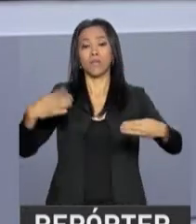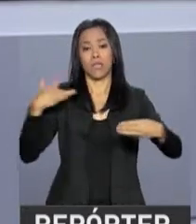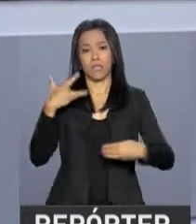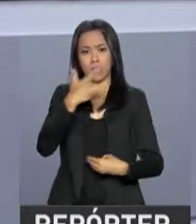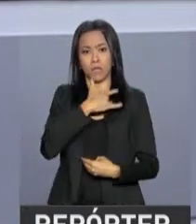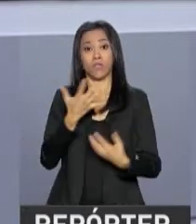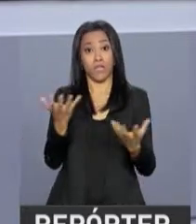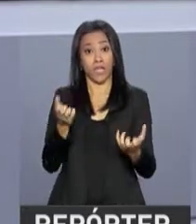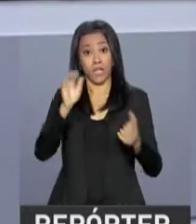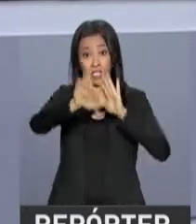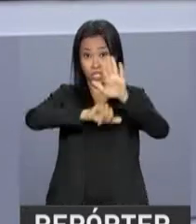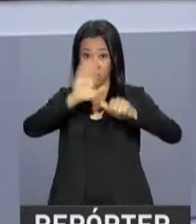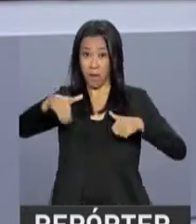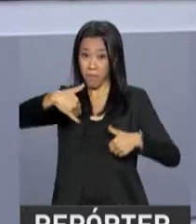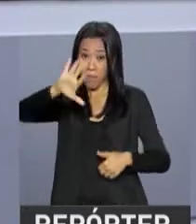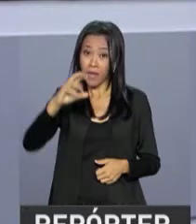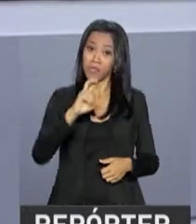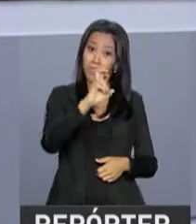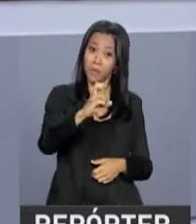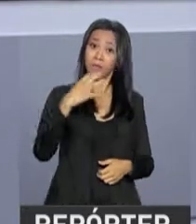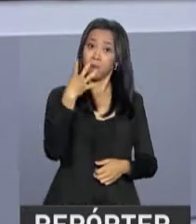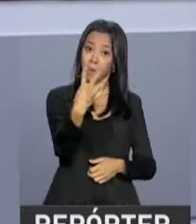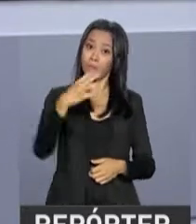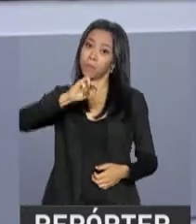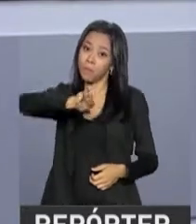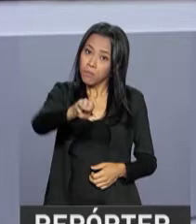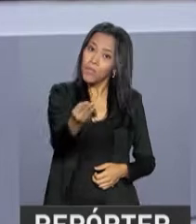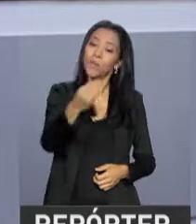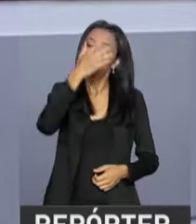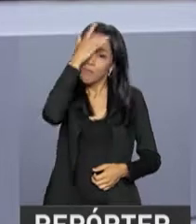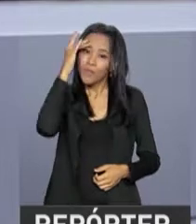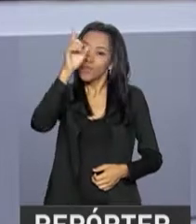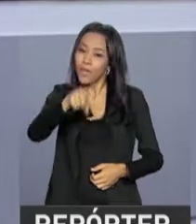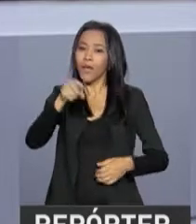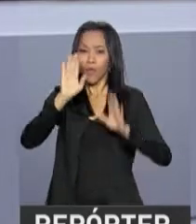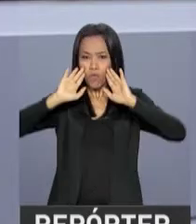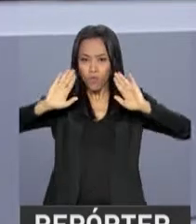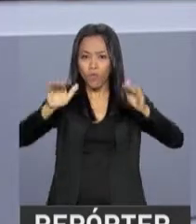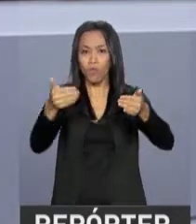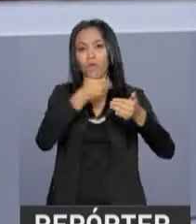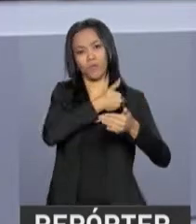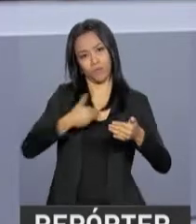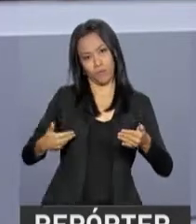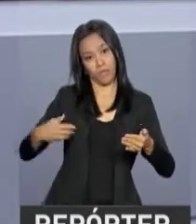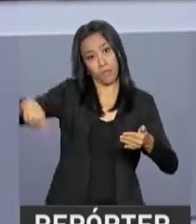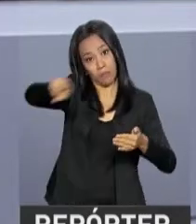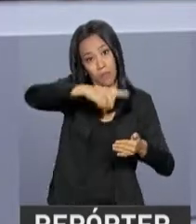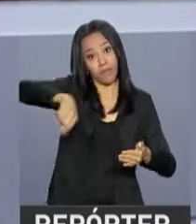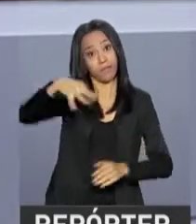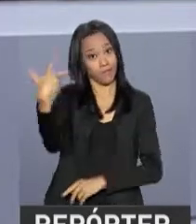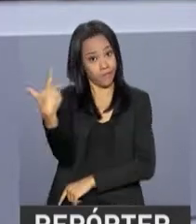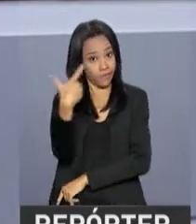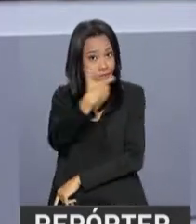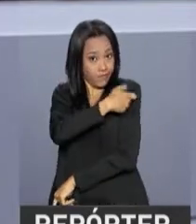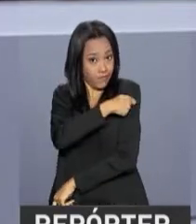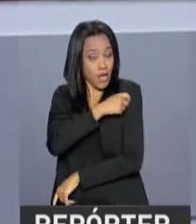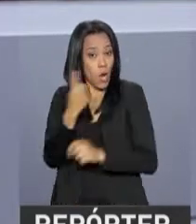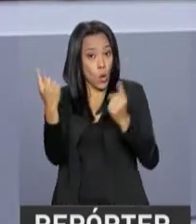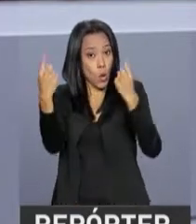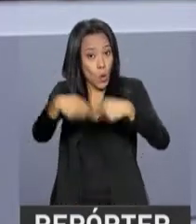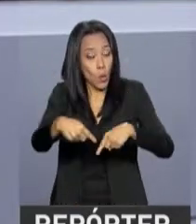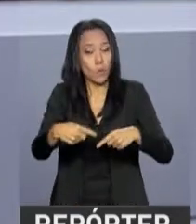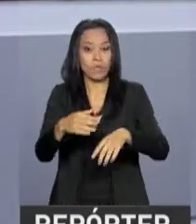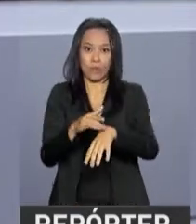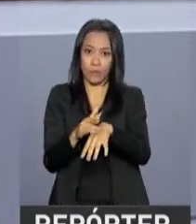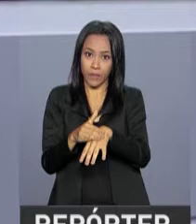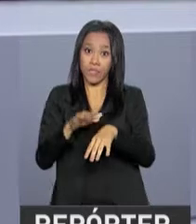54 milhões de pessoas que fazem parte do público alvo para se vacinarem contra a doença o investimento é de